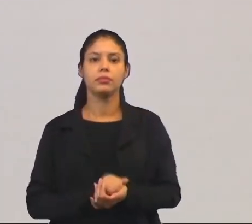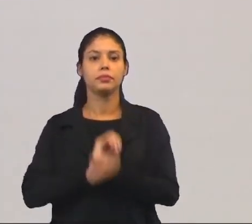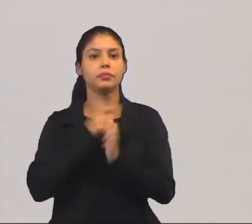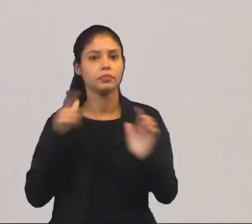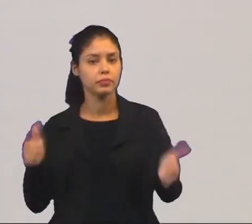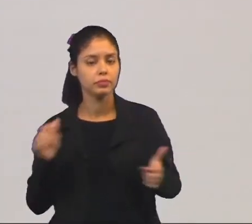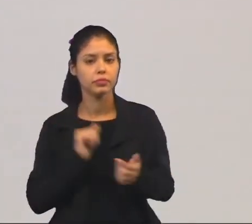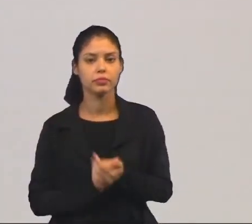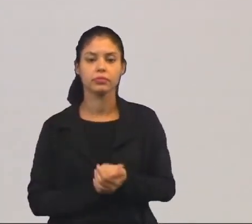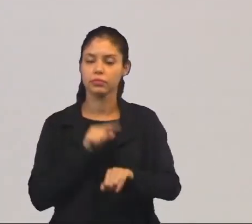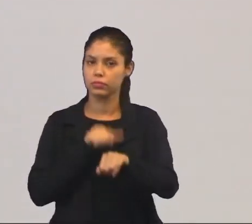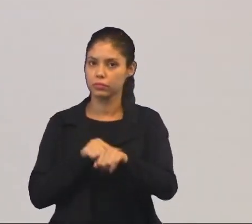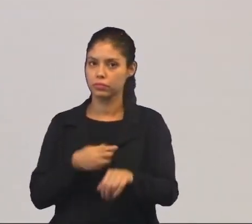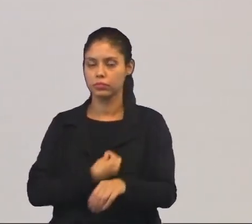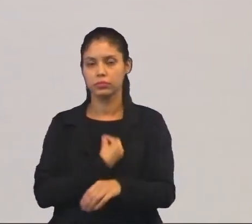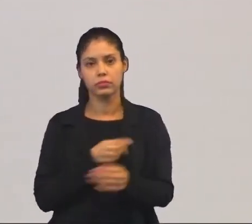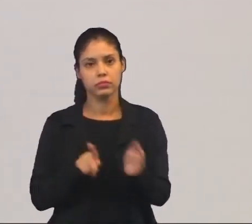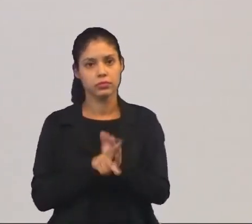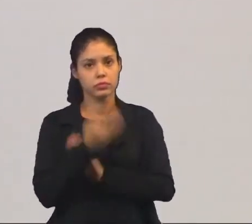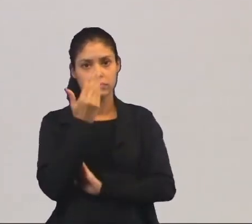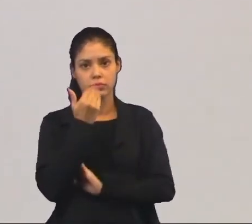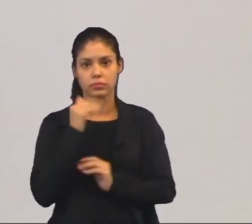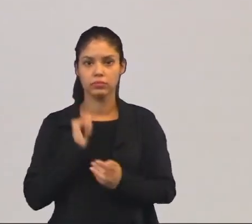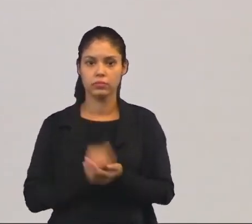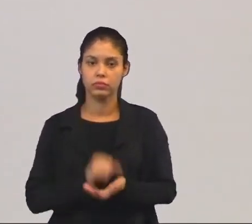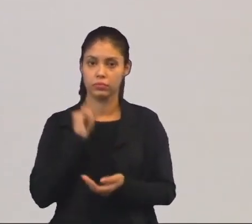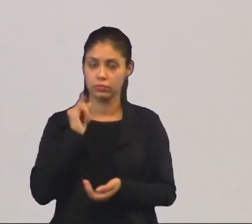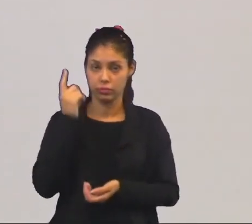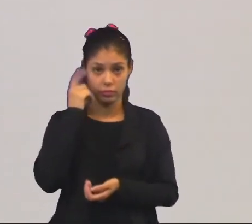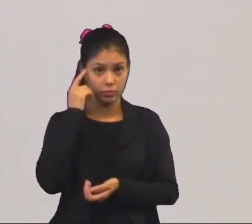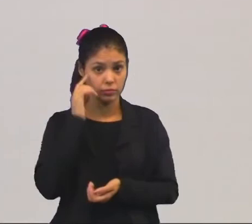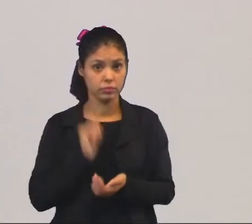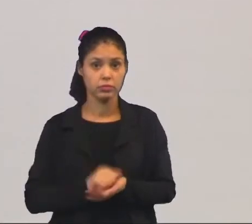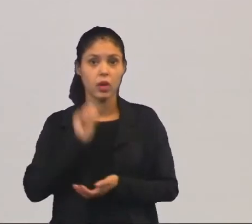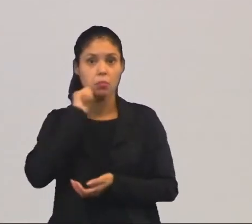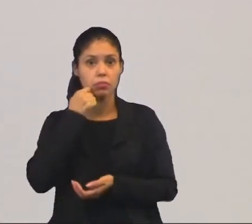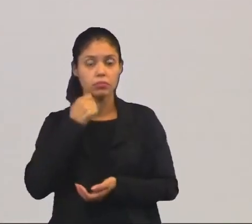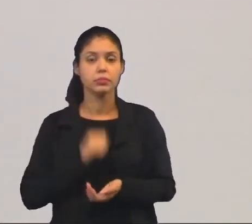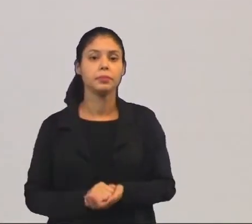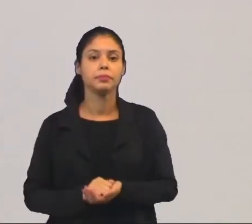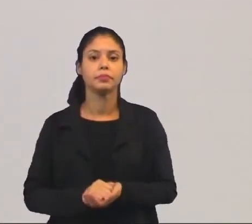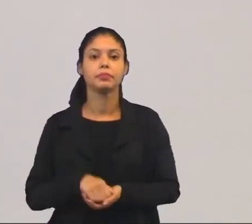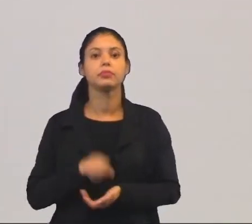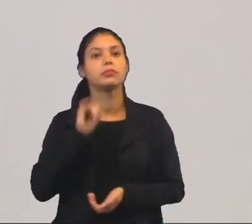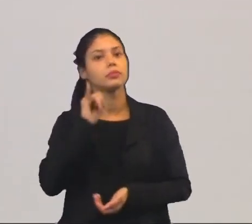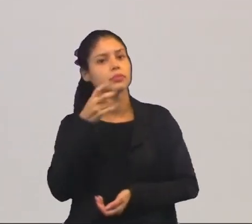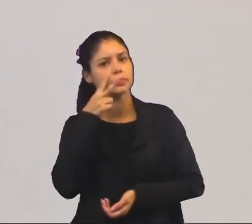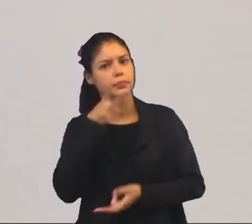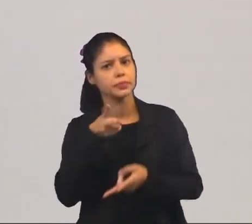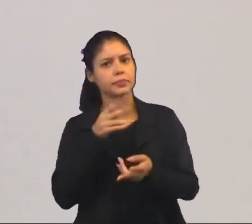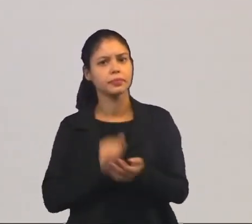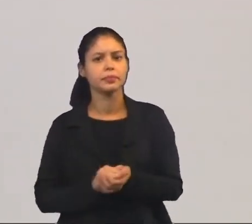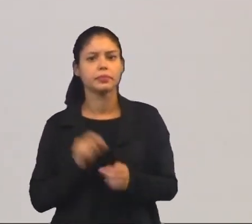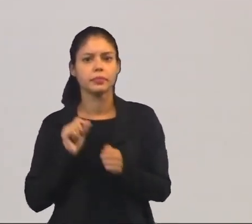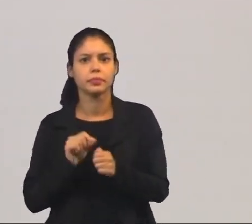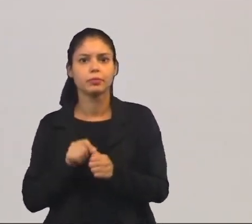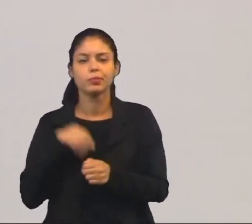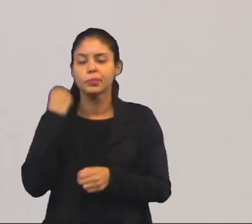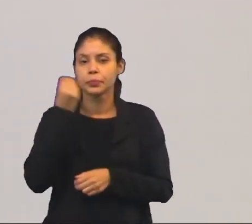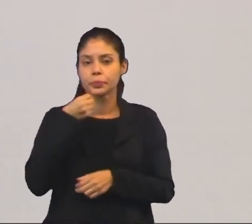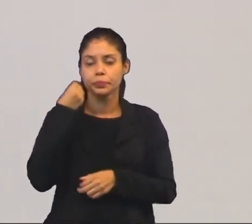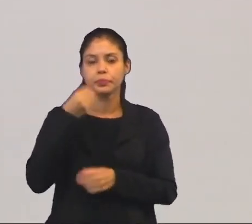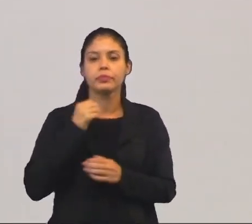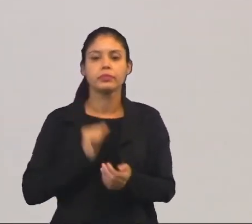de aumentar, né, o tempo de vida útil do alimento é se nós pensássemos no pão. Isso mesmo, se você pegar e fizer um experimento,